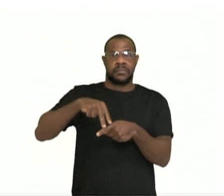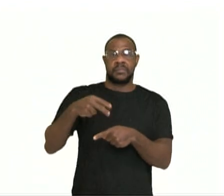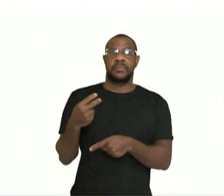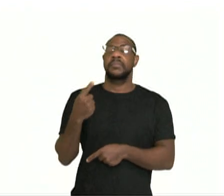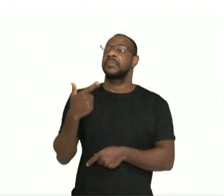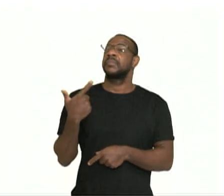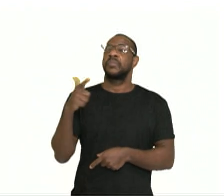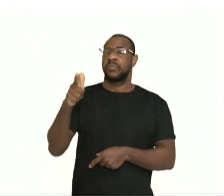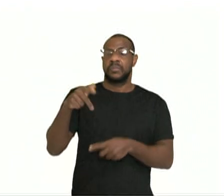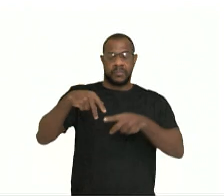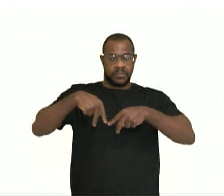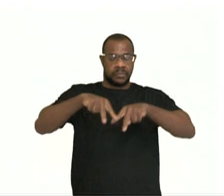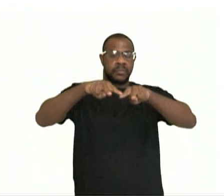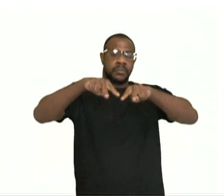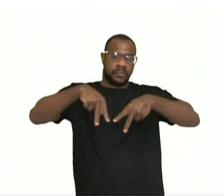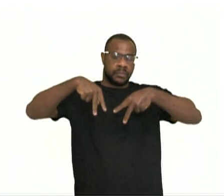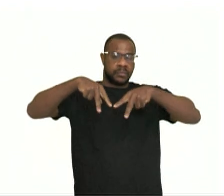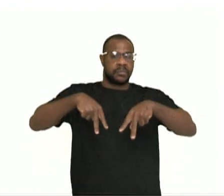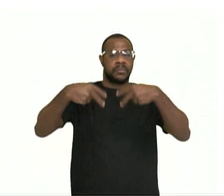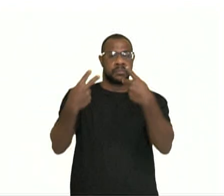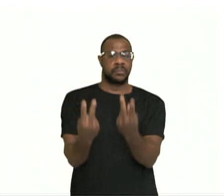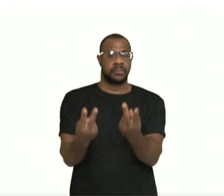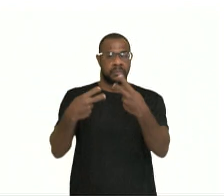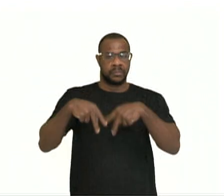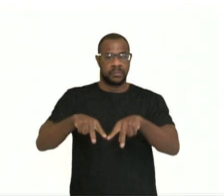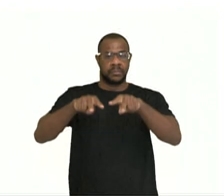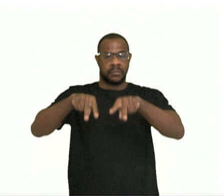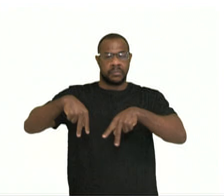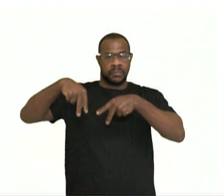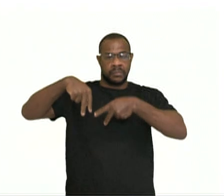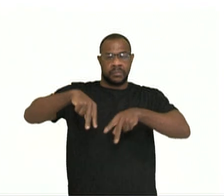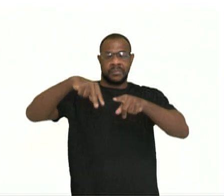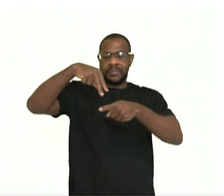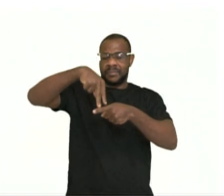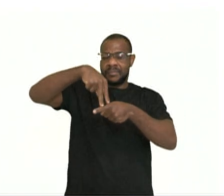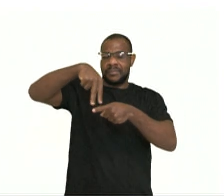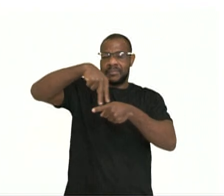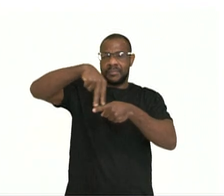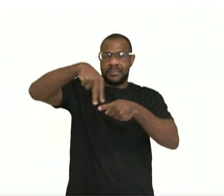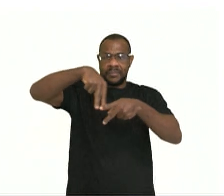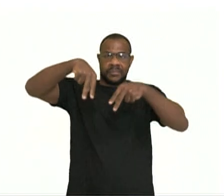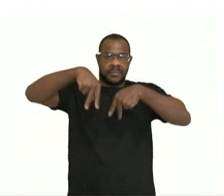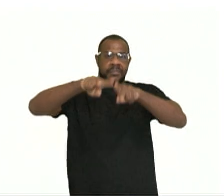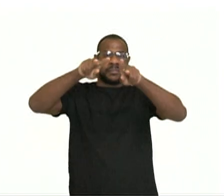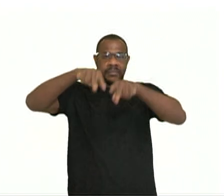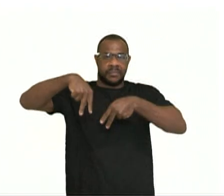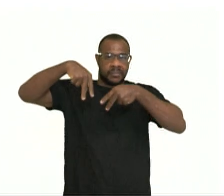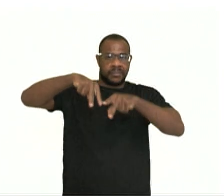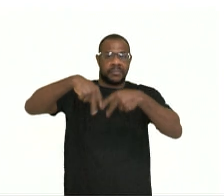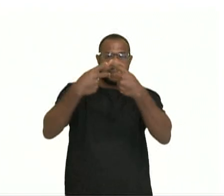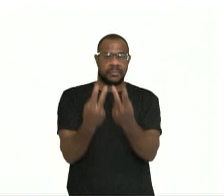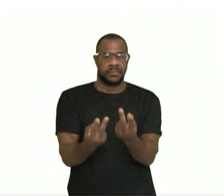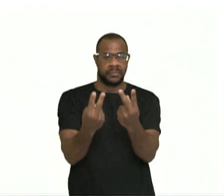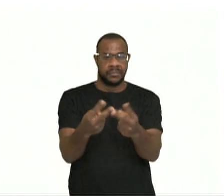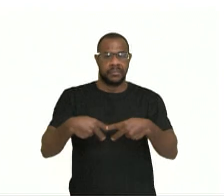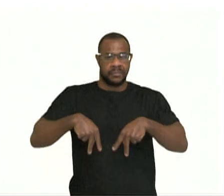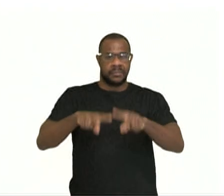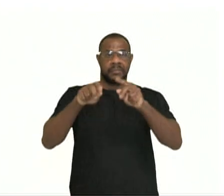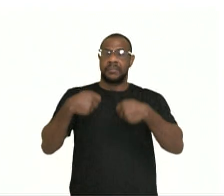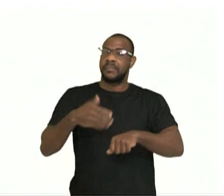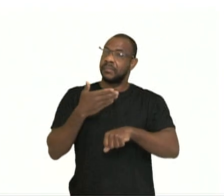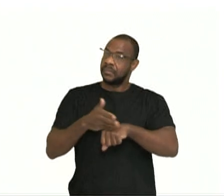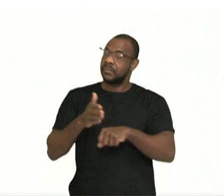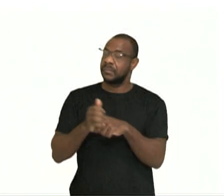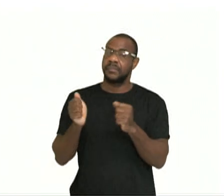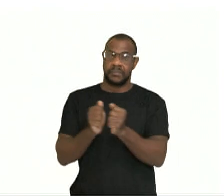para você trabalhar esse equilíbrio. Então, requer também muita confiança, né? Você tem que treinar junto com o seu colega, ali, seu